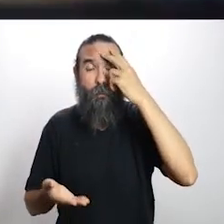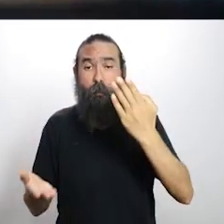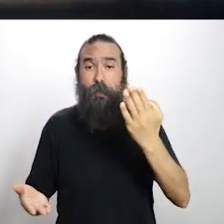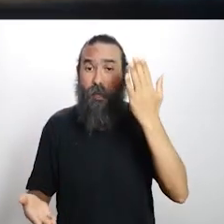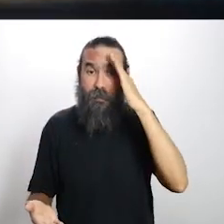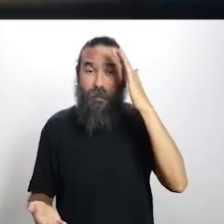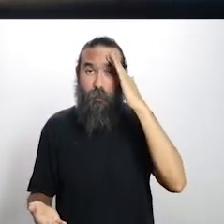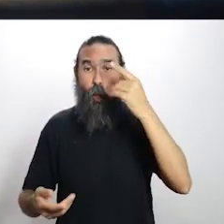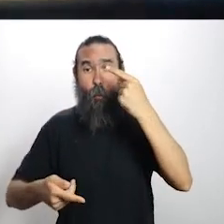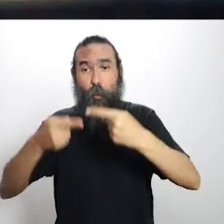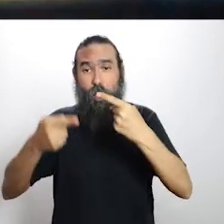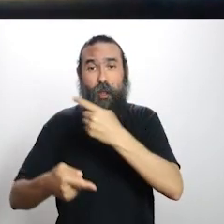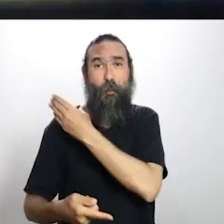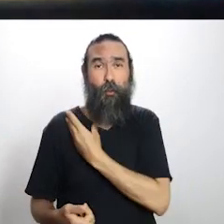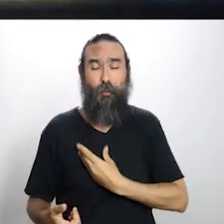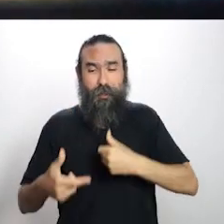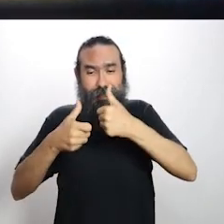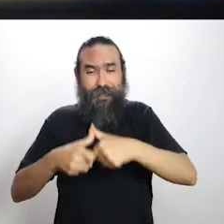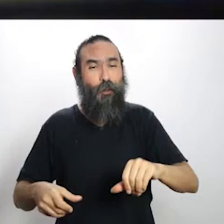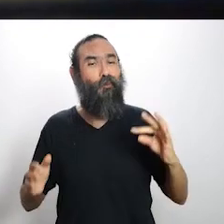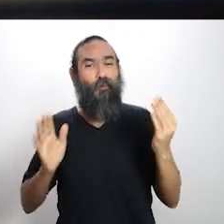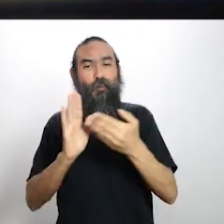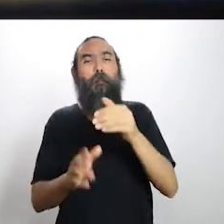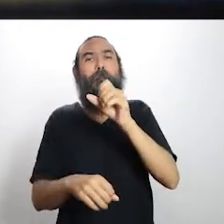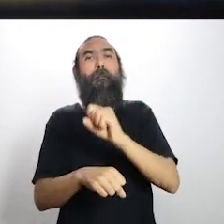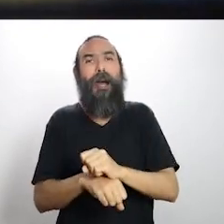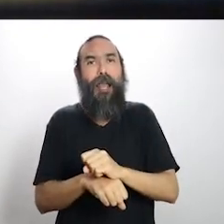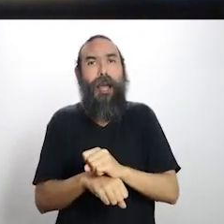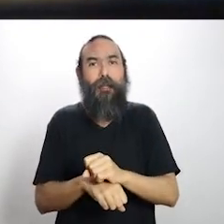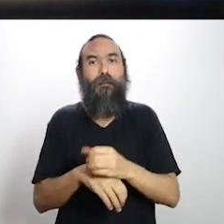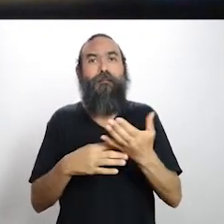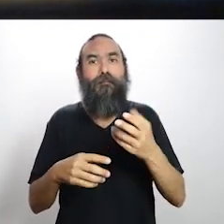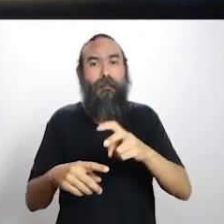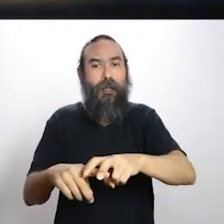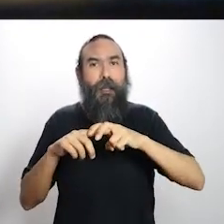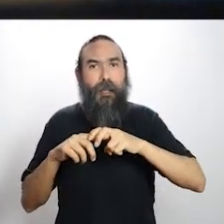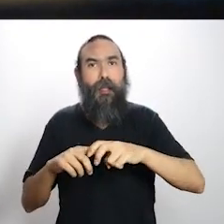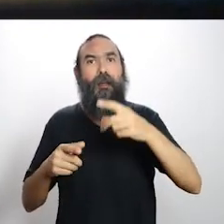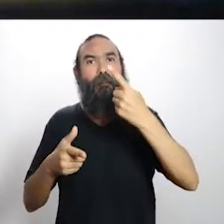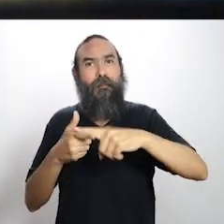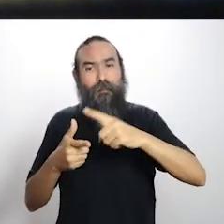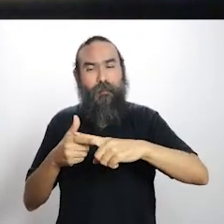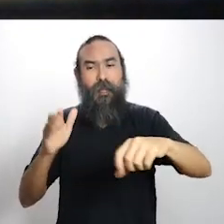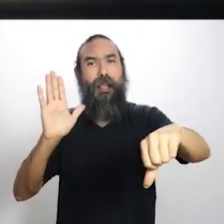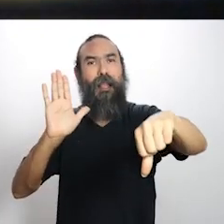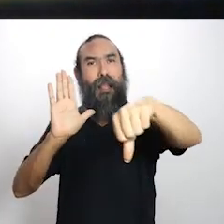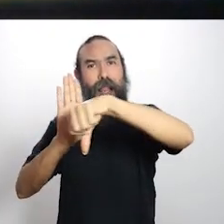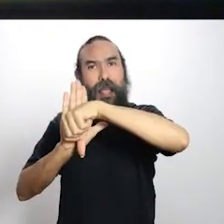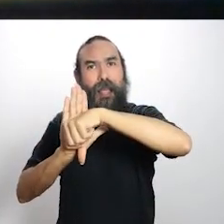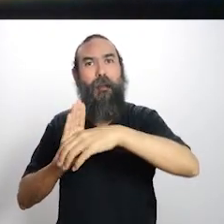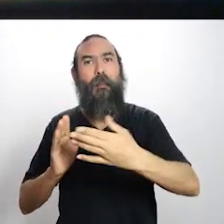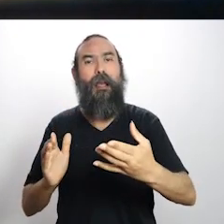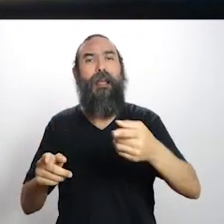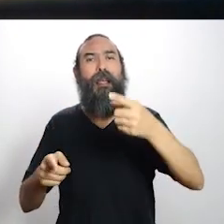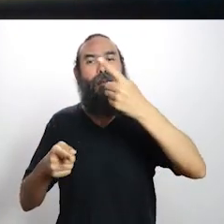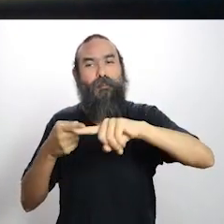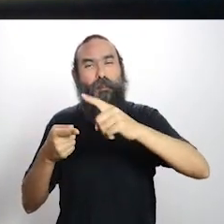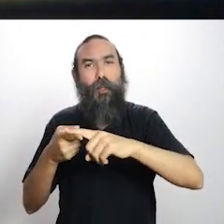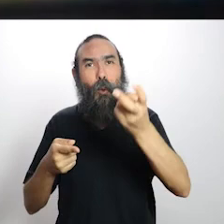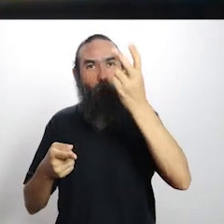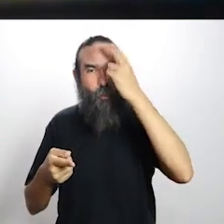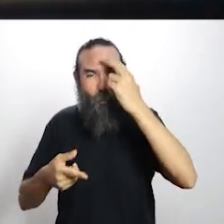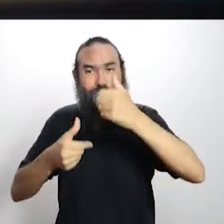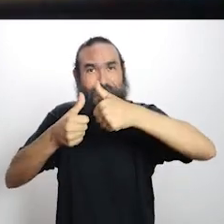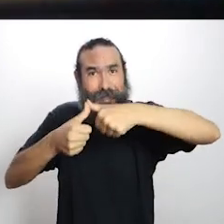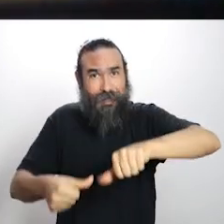realmente que as políticas públicas estavam paralisadas e, diante do cenário de criminalização e dos ataques ao setor cultural como um todo,